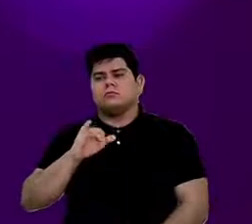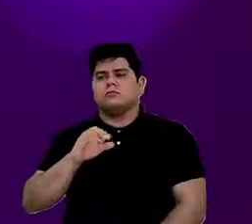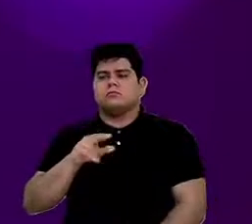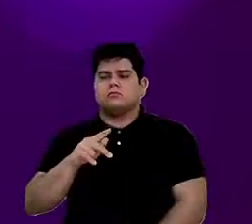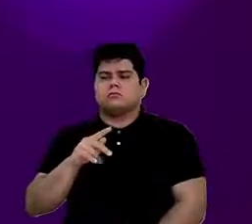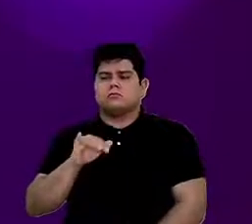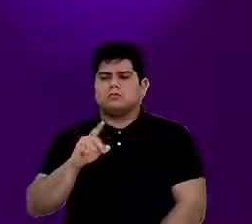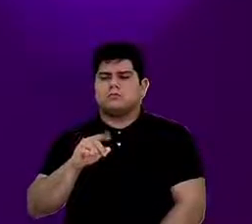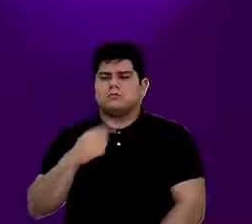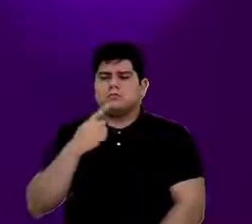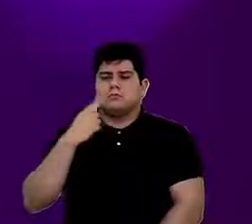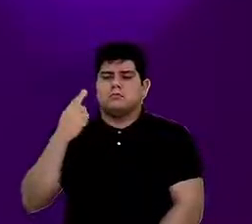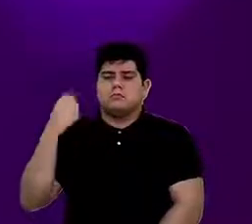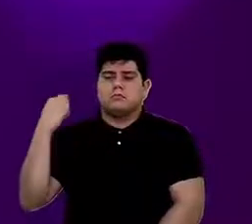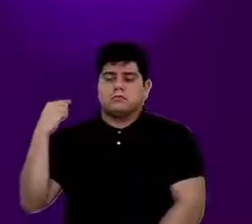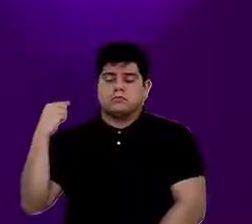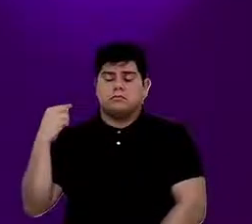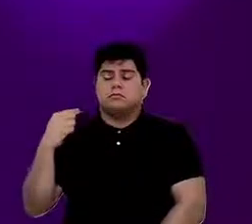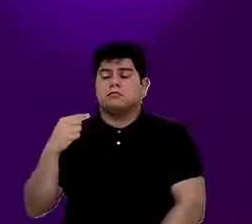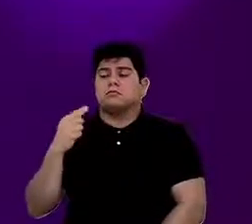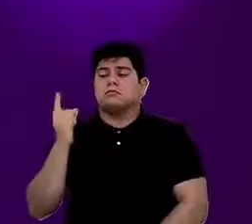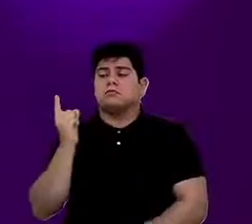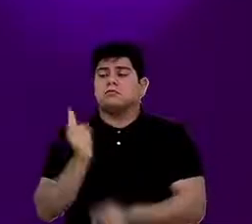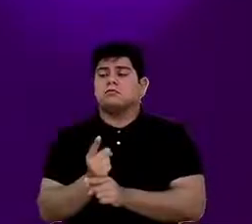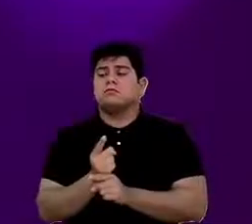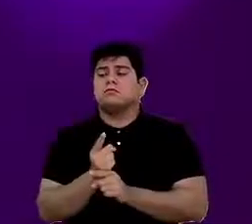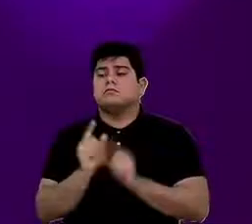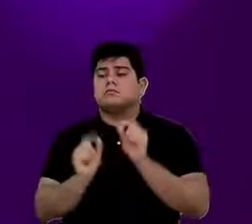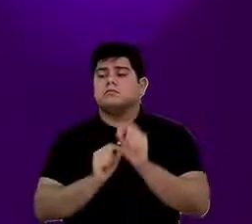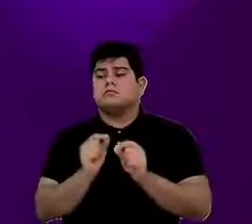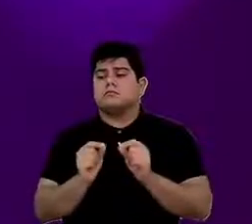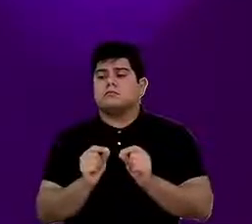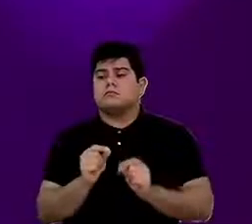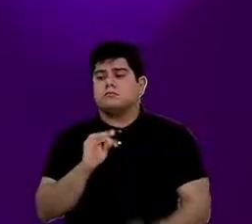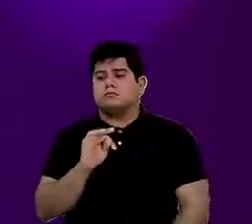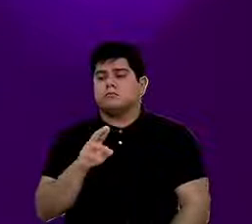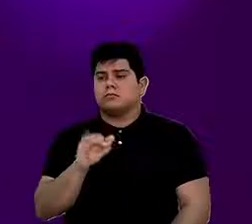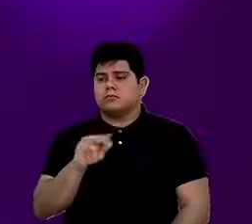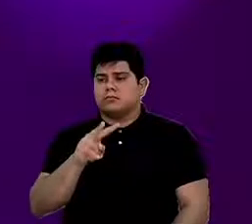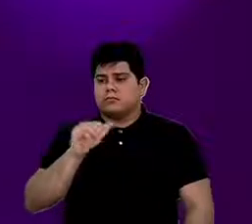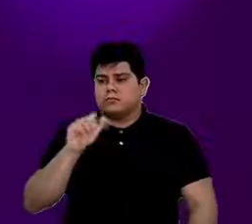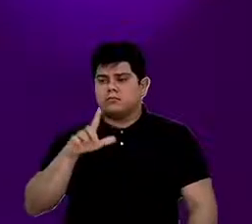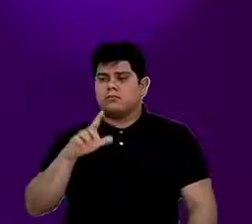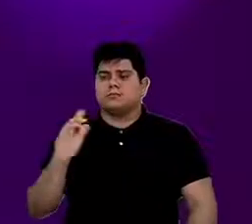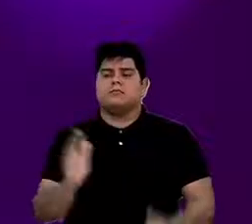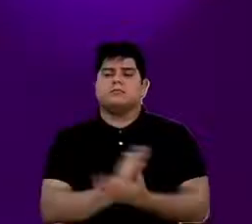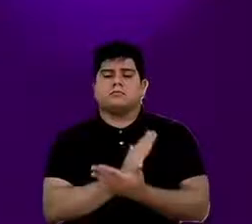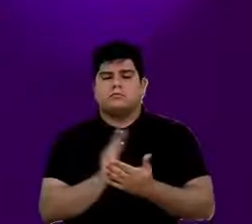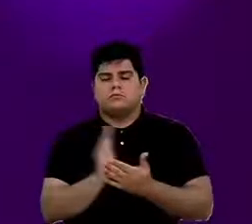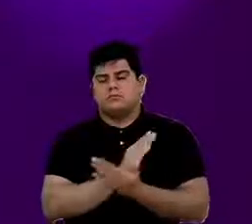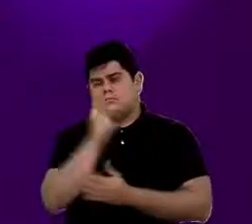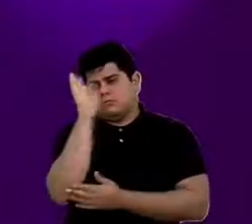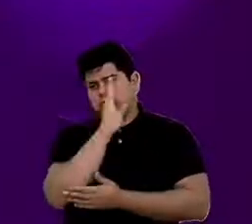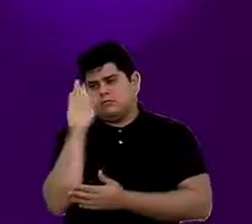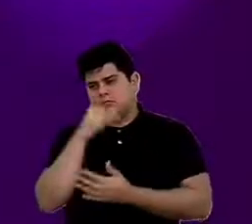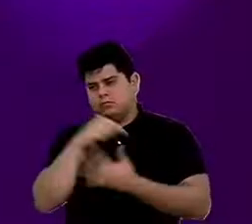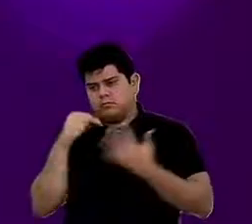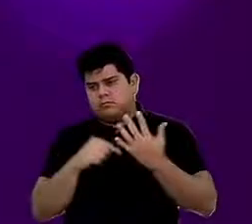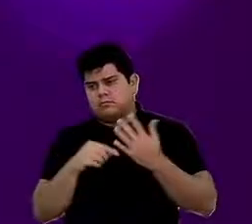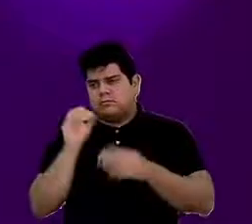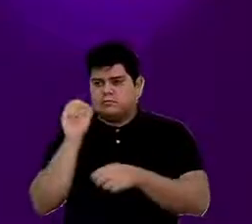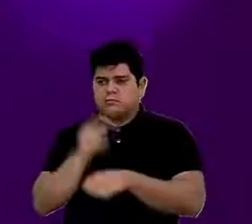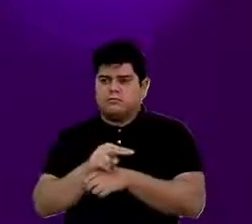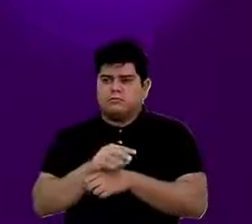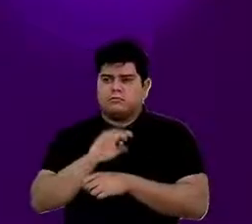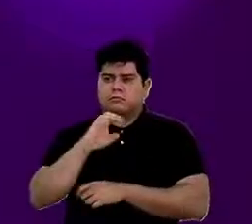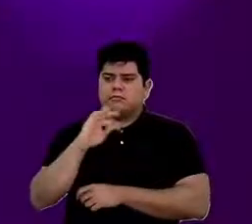mais recentemente, em nosso meio, foi disponibilizada a TricValve, com alguns casos realizados aqui no Brasil, que é um implante